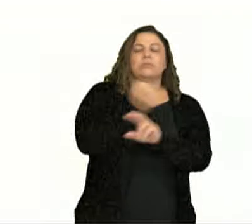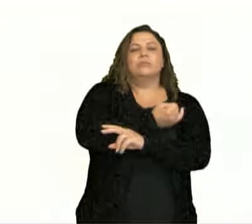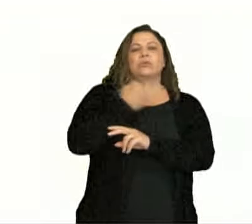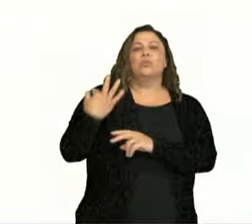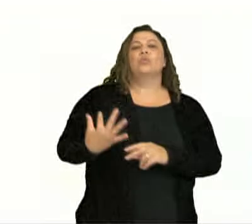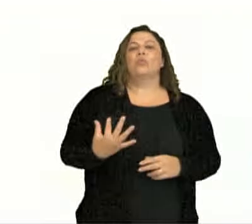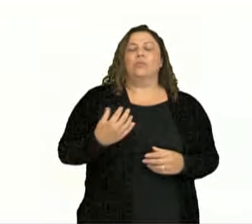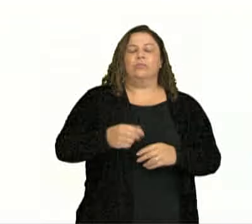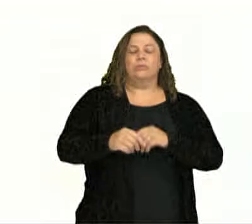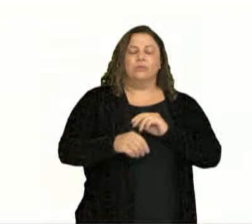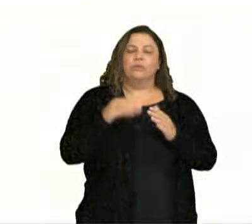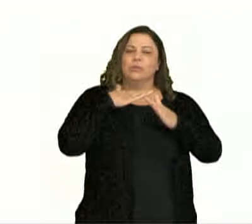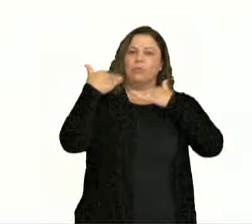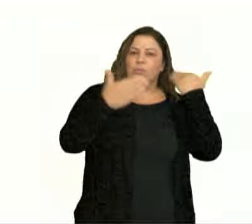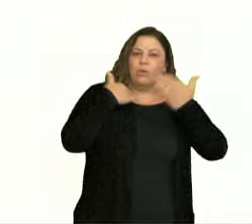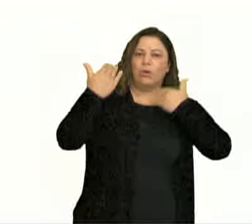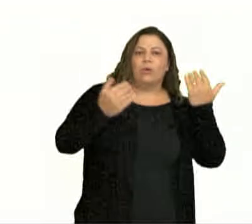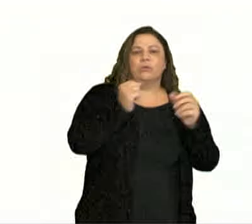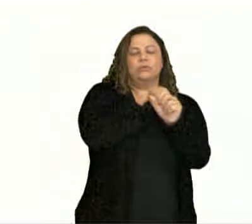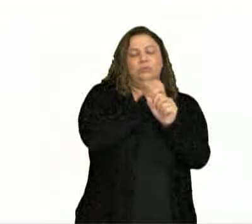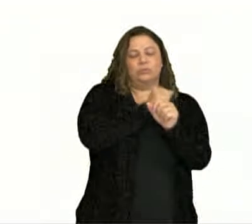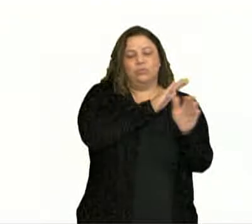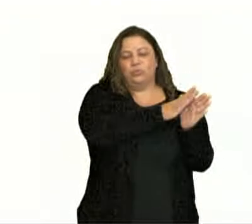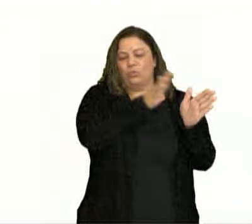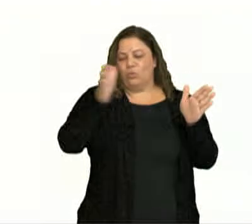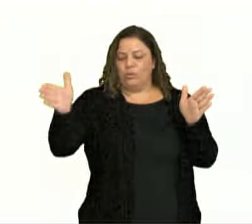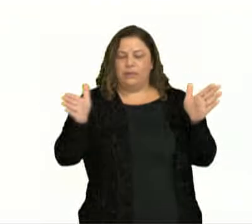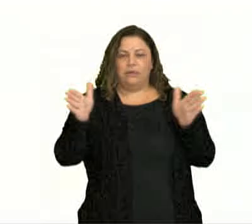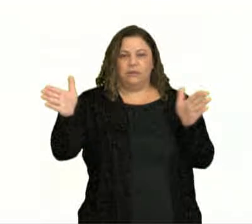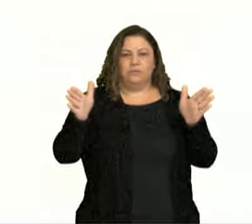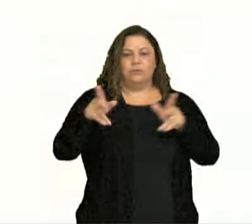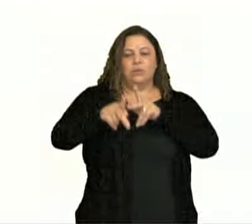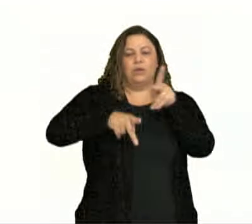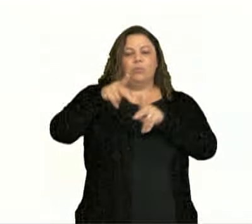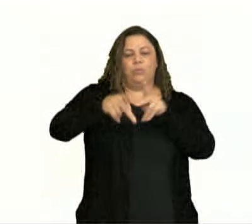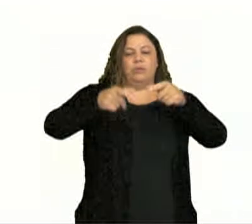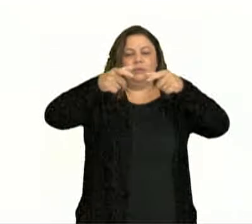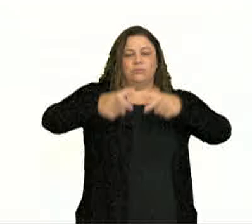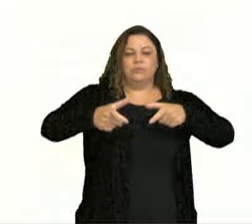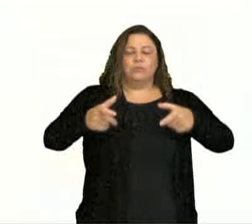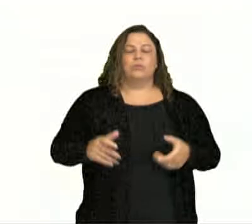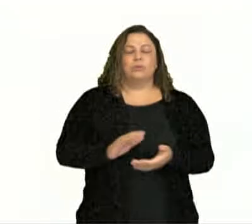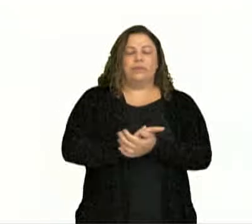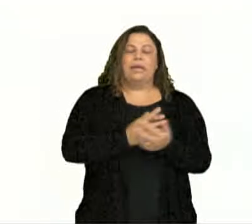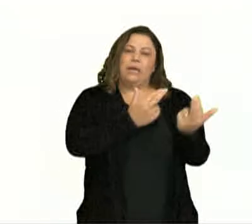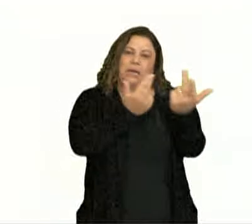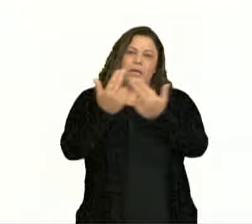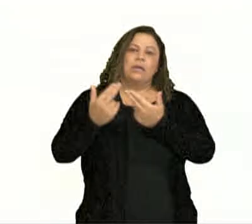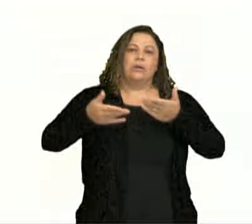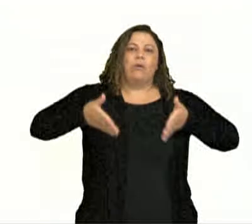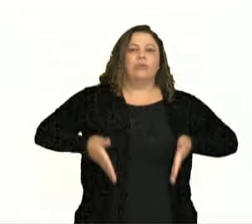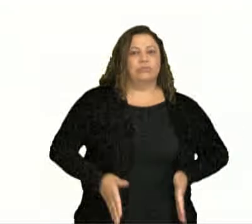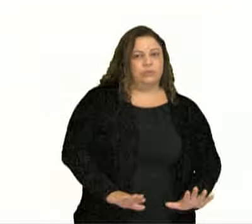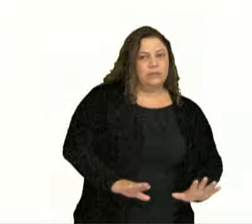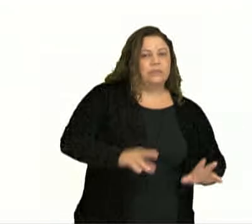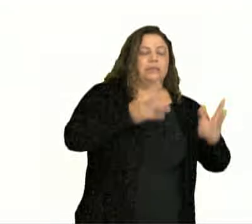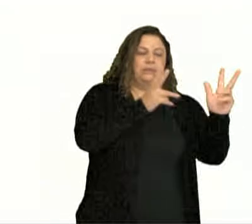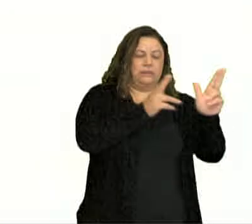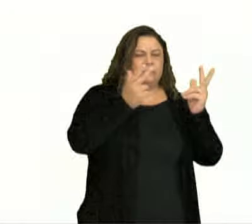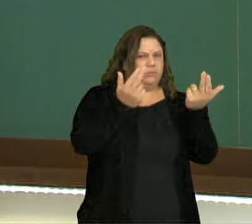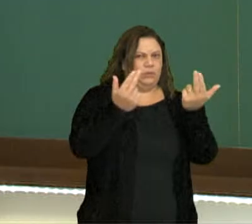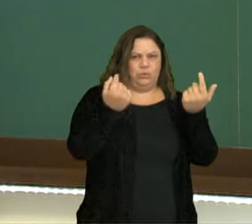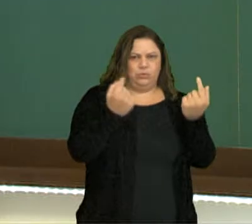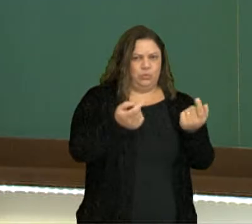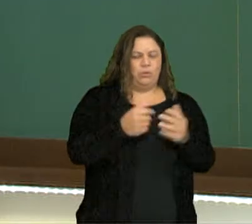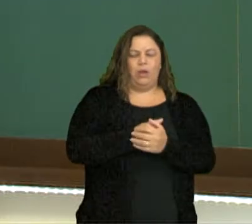mortes anuais e a população total de um determinado lugar. Então, assim como a de natalidade, pega-se o número de óbitos